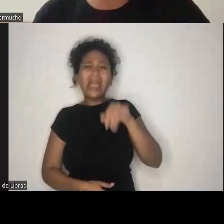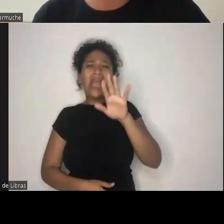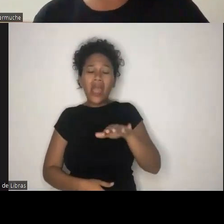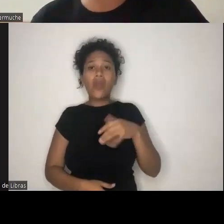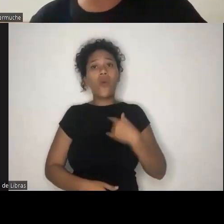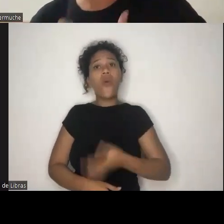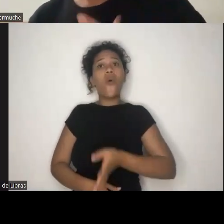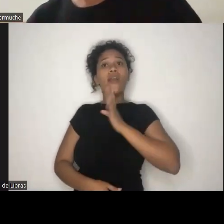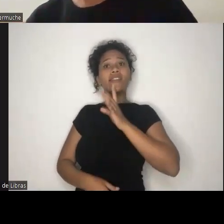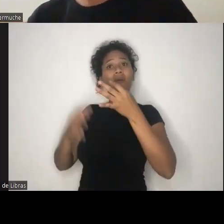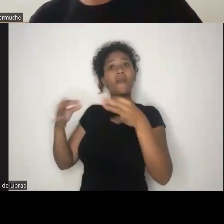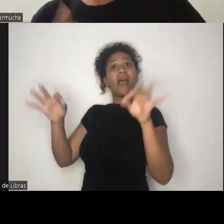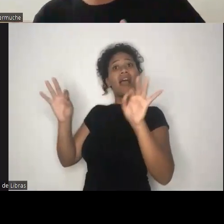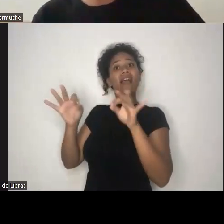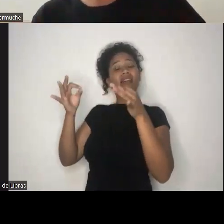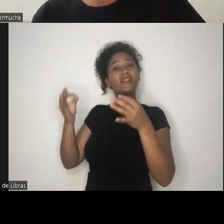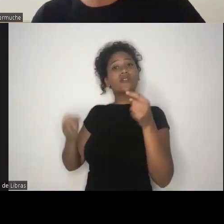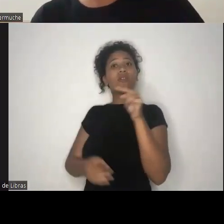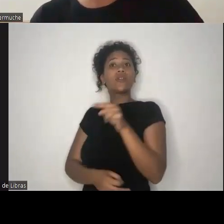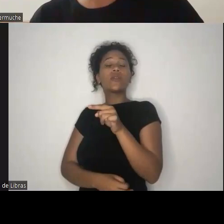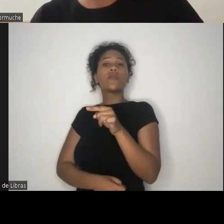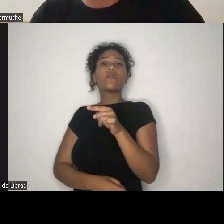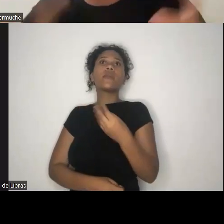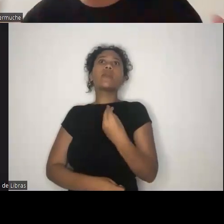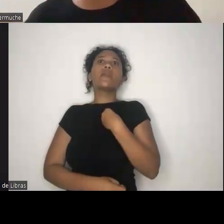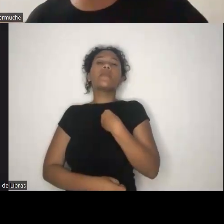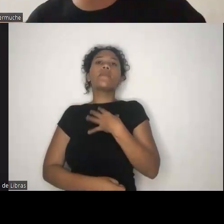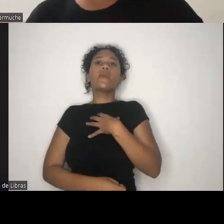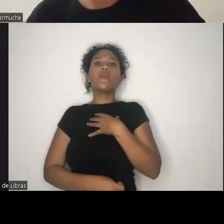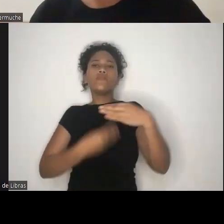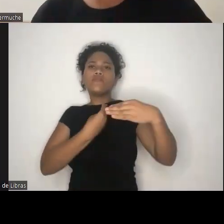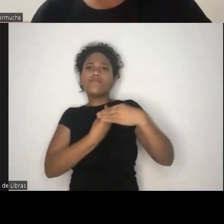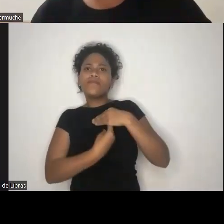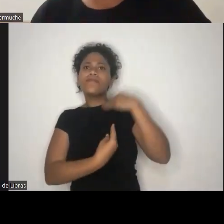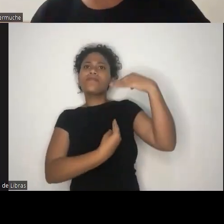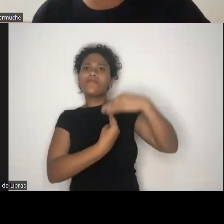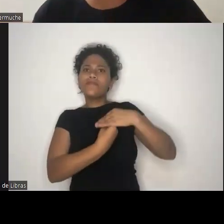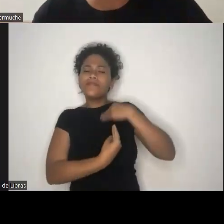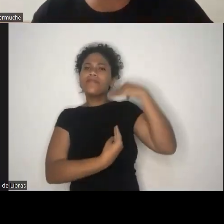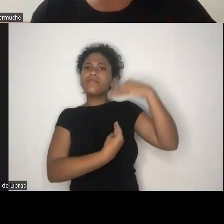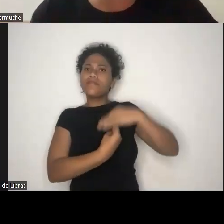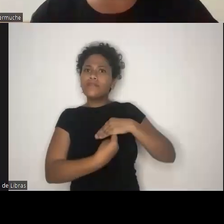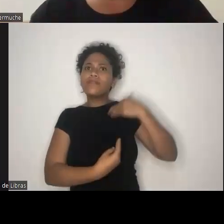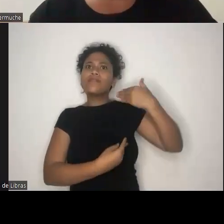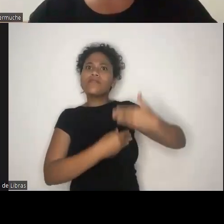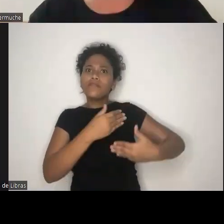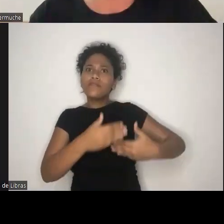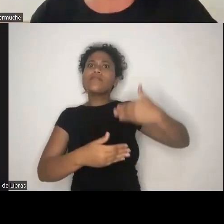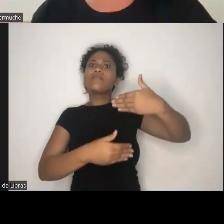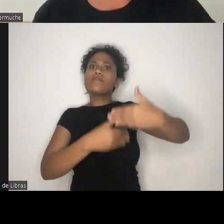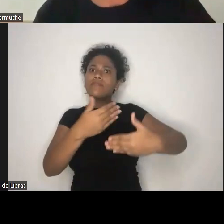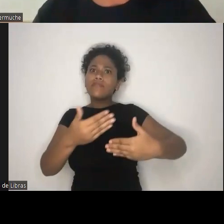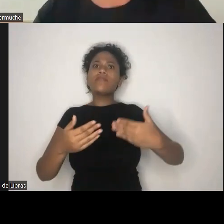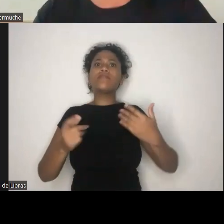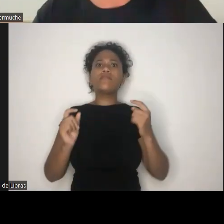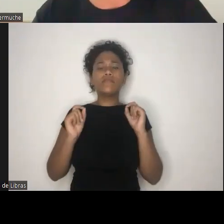uma que foi assim me orientando né nesse universo aí eu continuei fazendo escultura